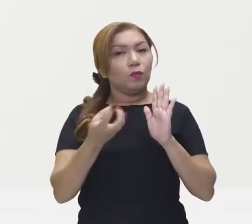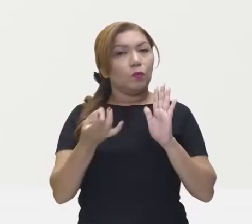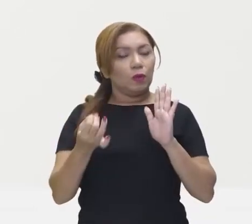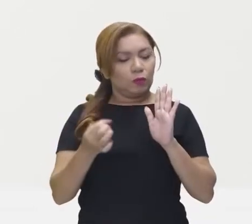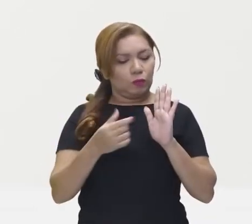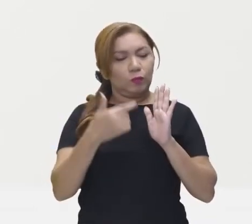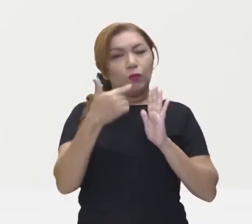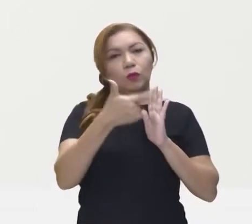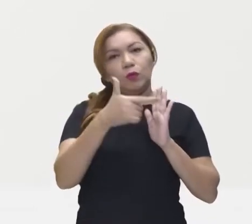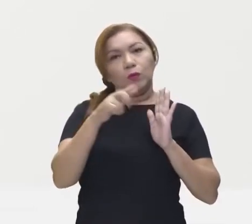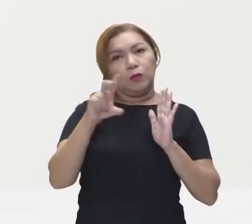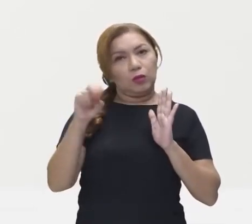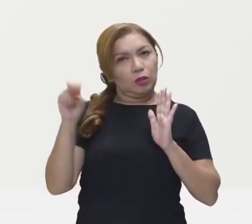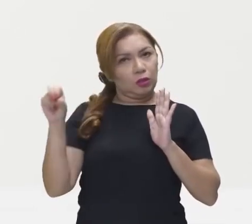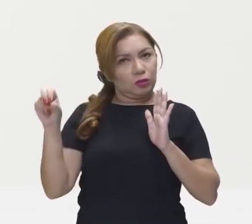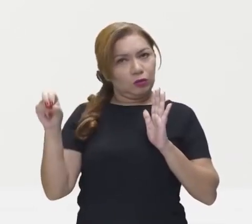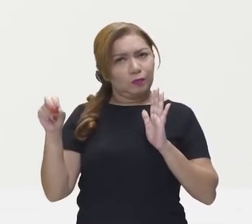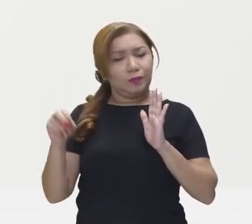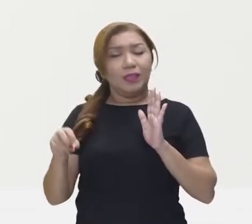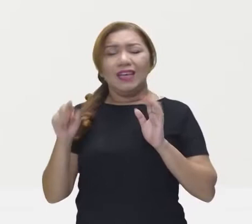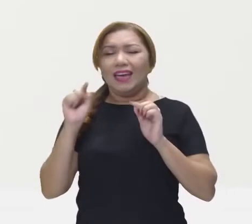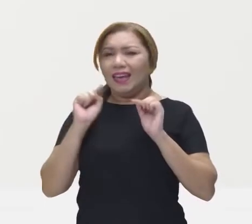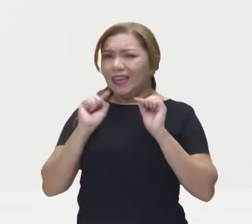nosso projeto Aula em Casa.